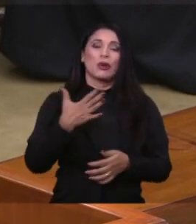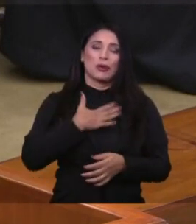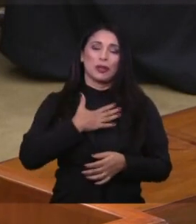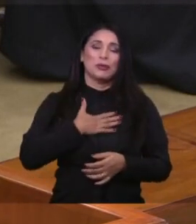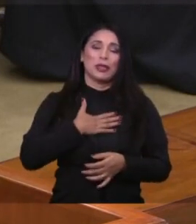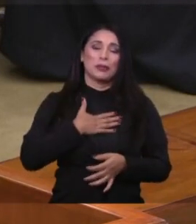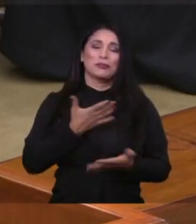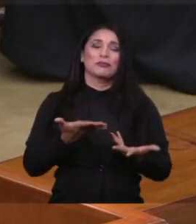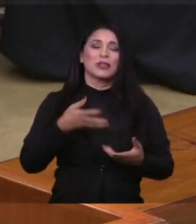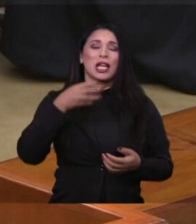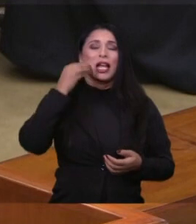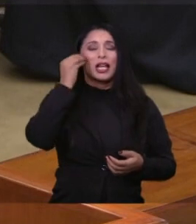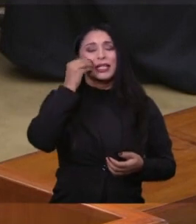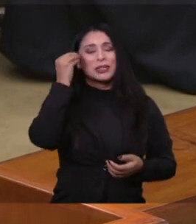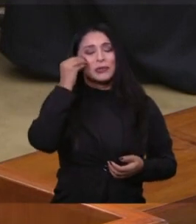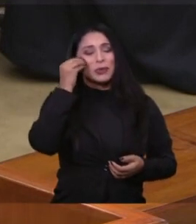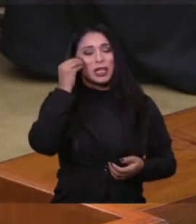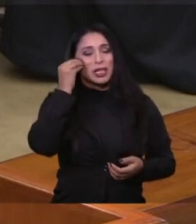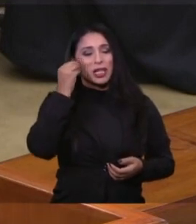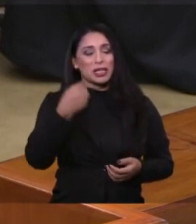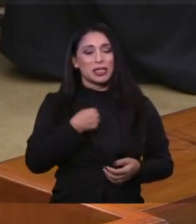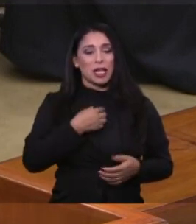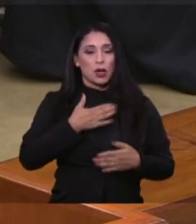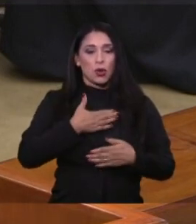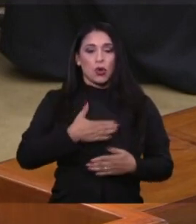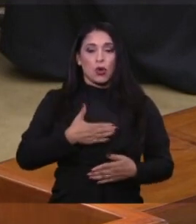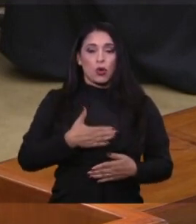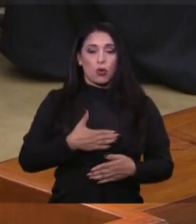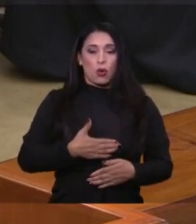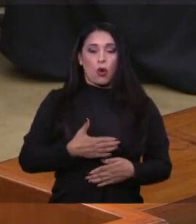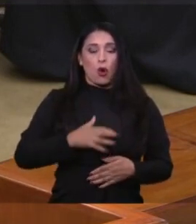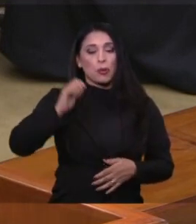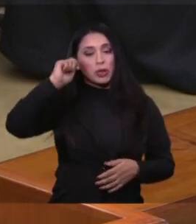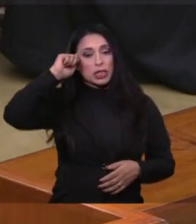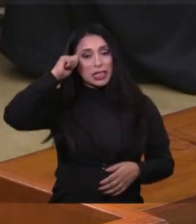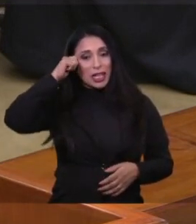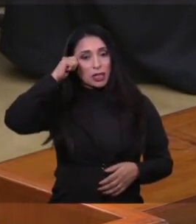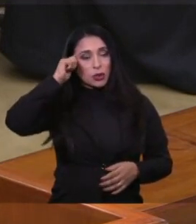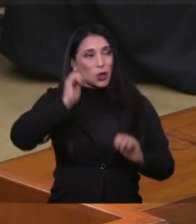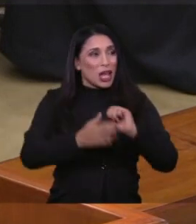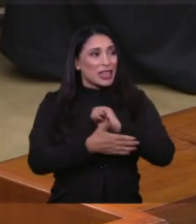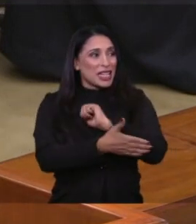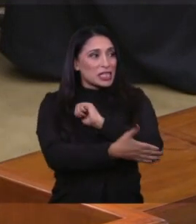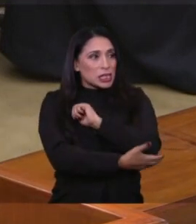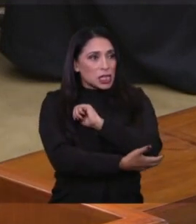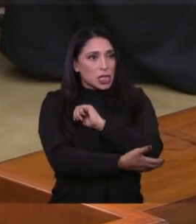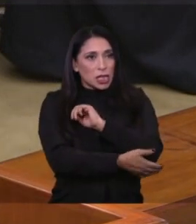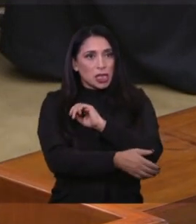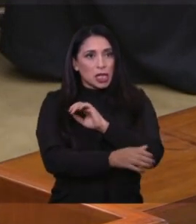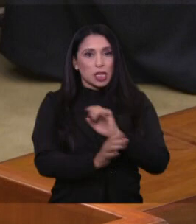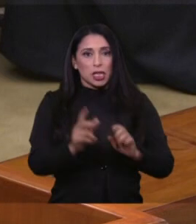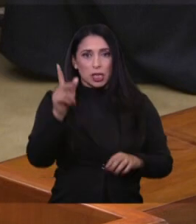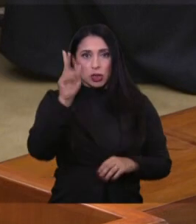a experiência de ser um corpo negro matável em cada esquina desse país.